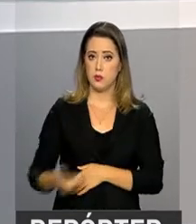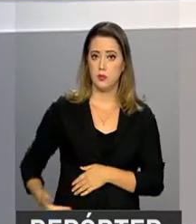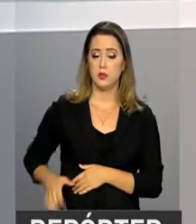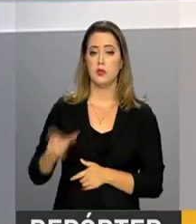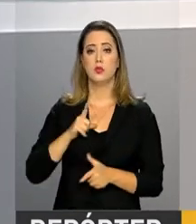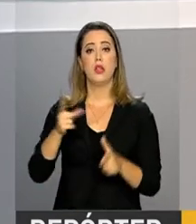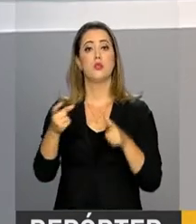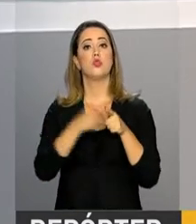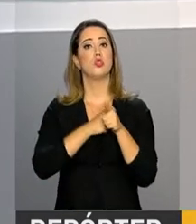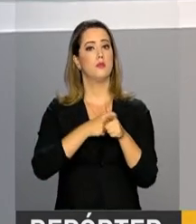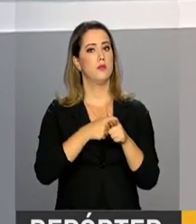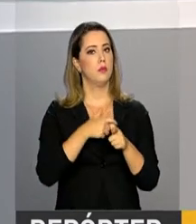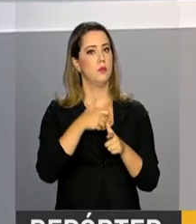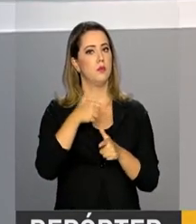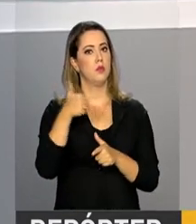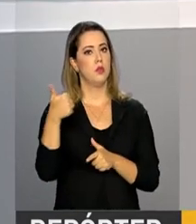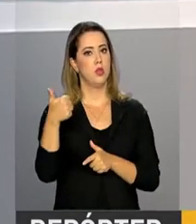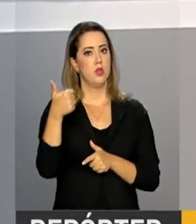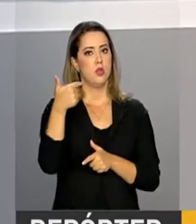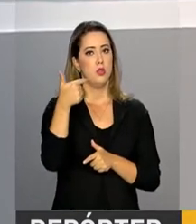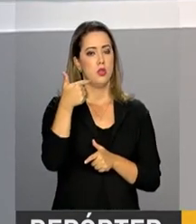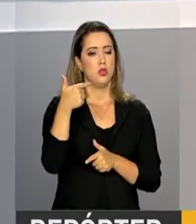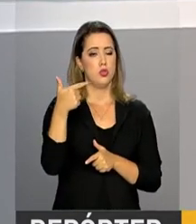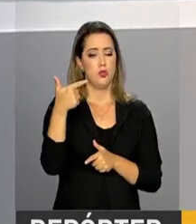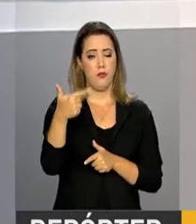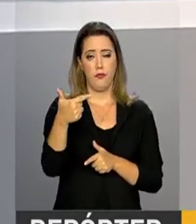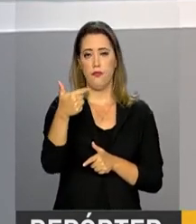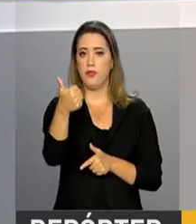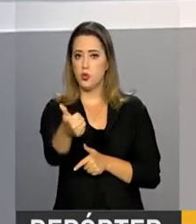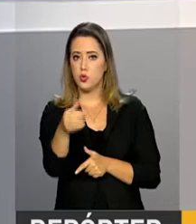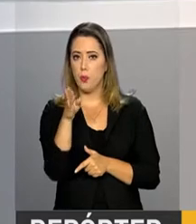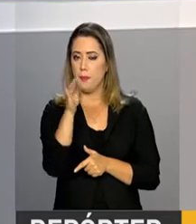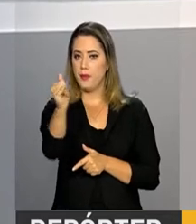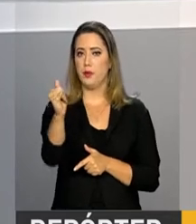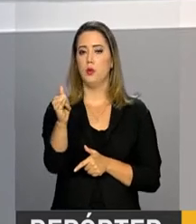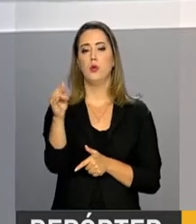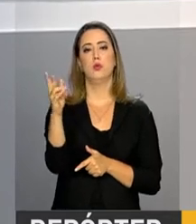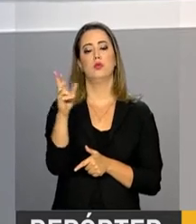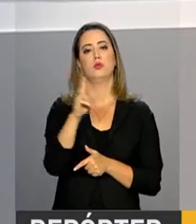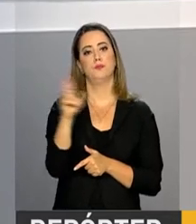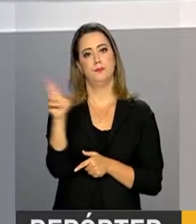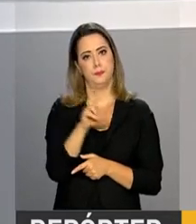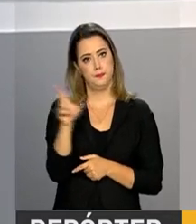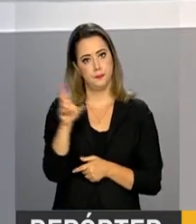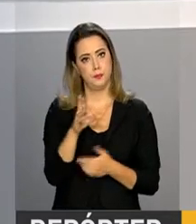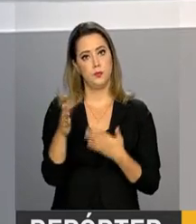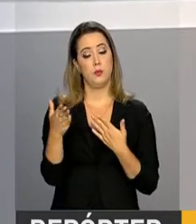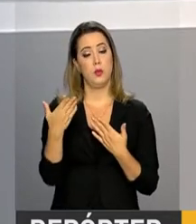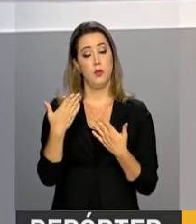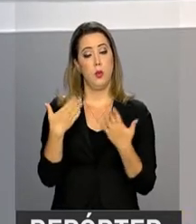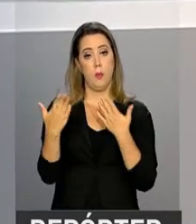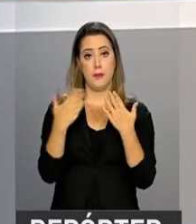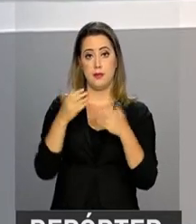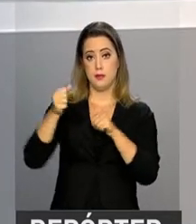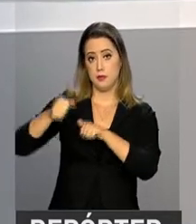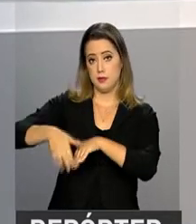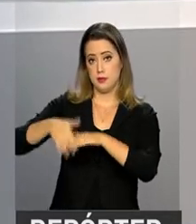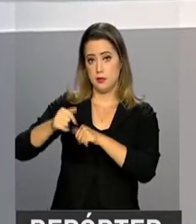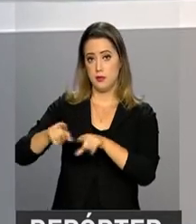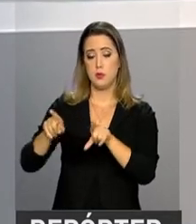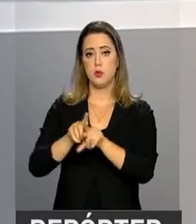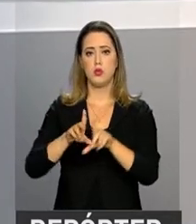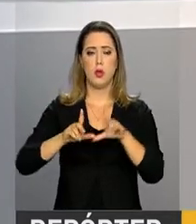bilhões e 250 milhões de reais em setembro em comparação com setembro do ano passado o resultado já melhorou e foi